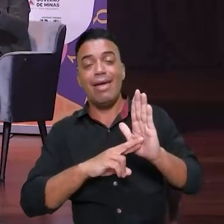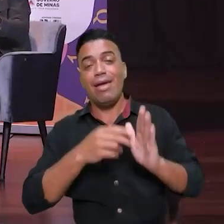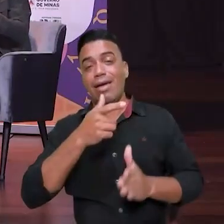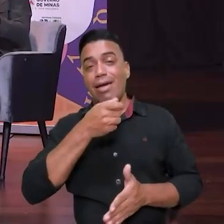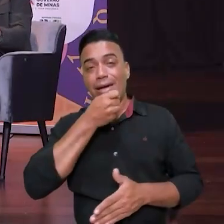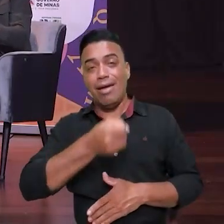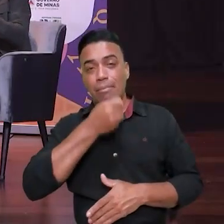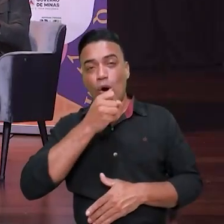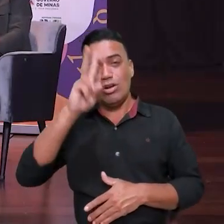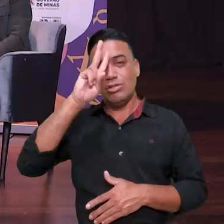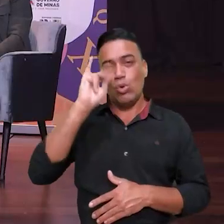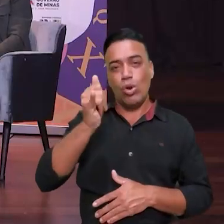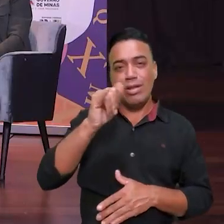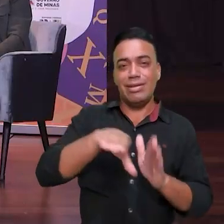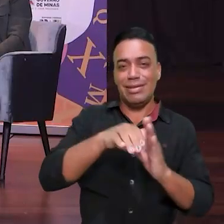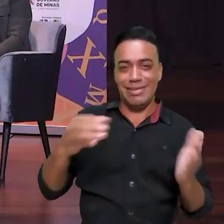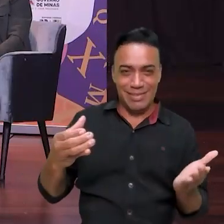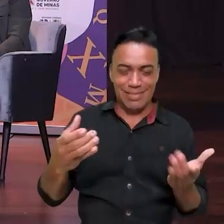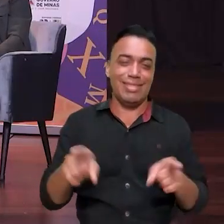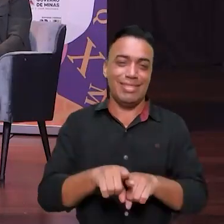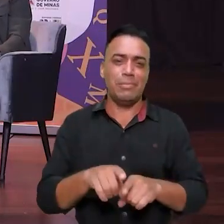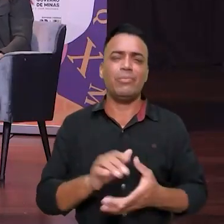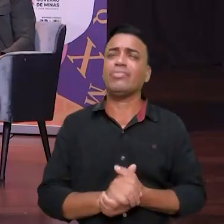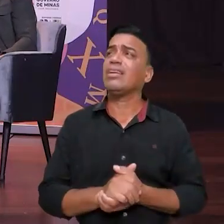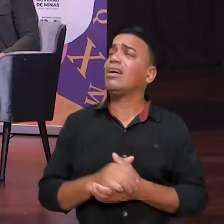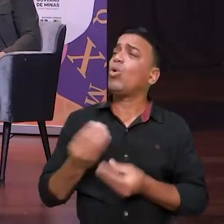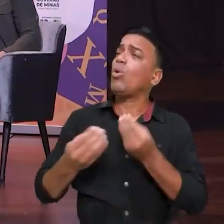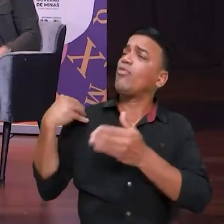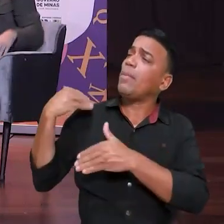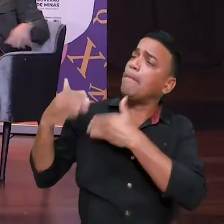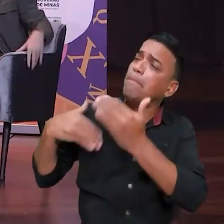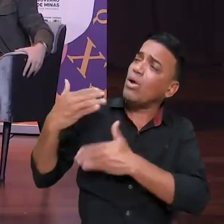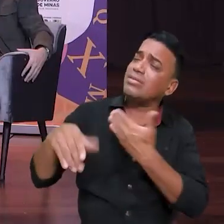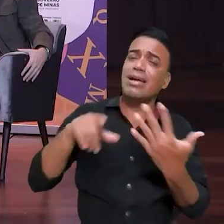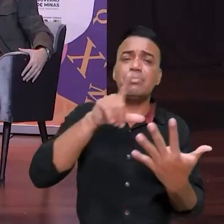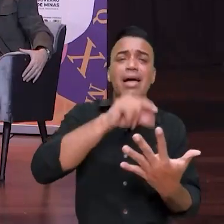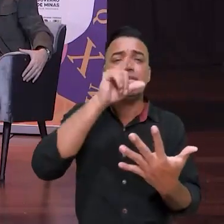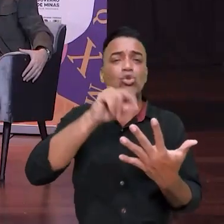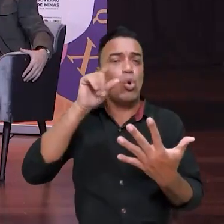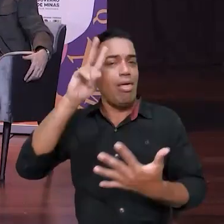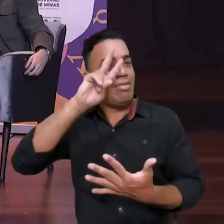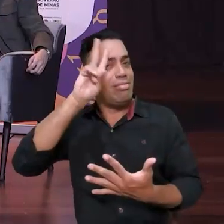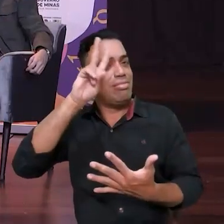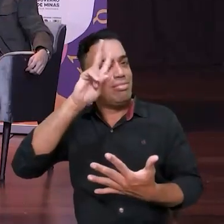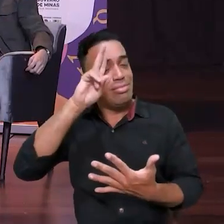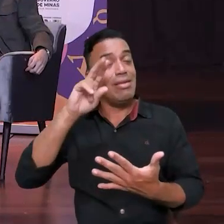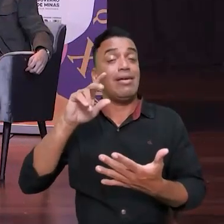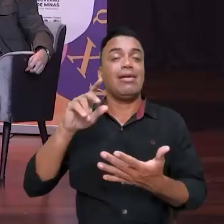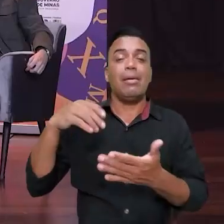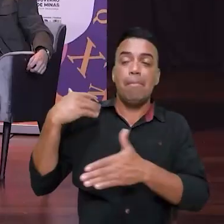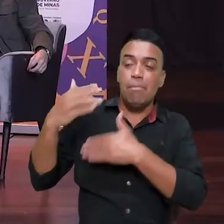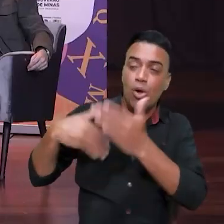repórter, contista e cronista. E como que foi o processo para selecionar essas histórias e o processo